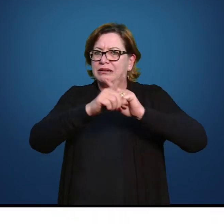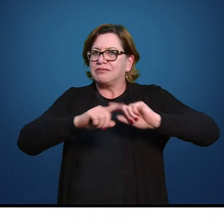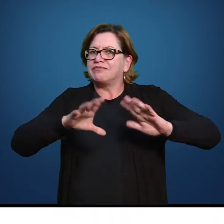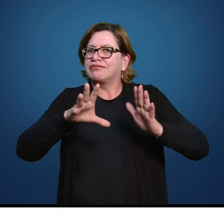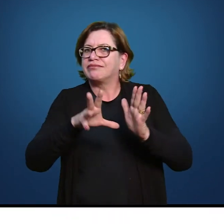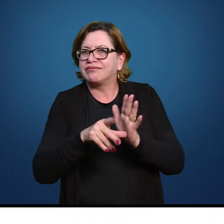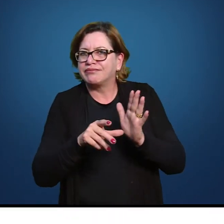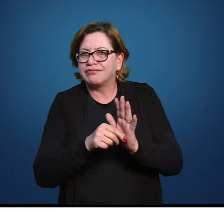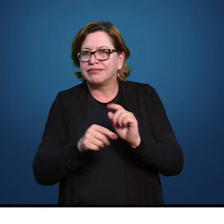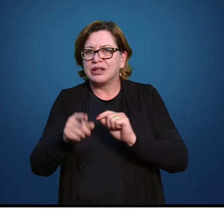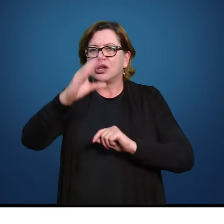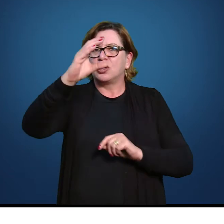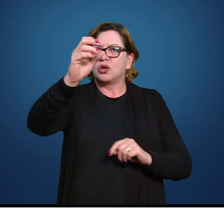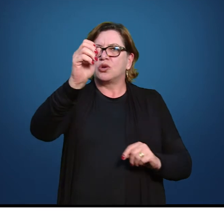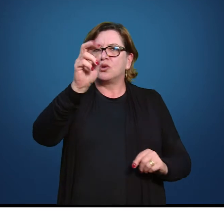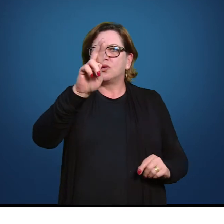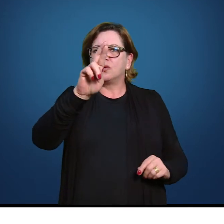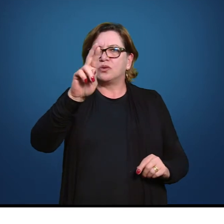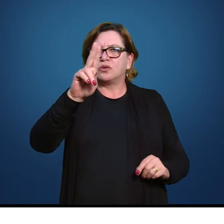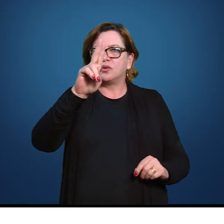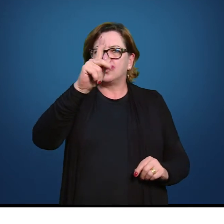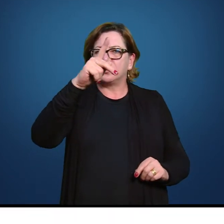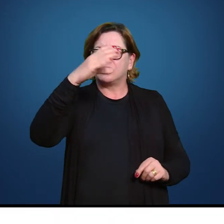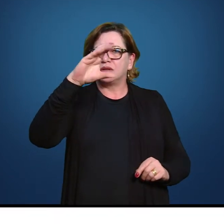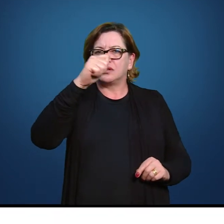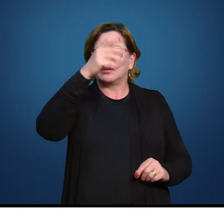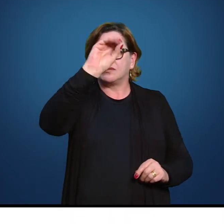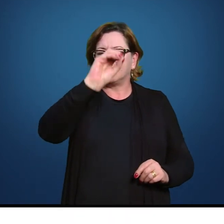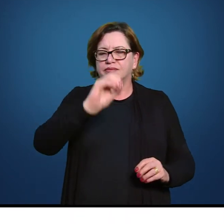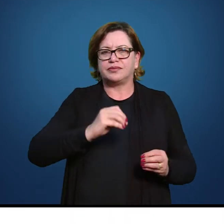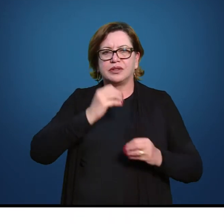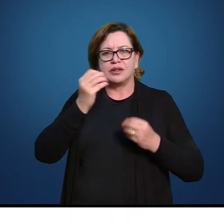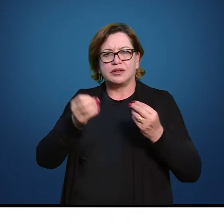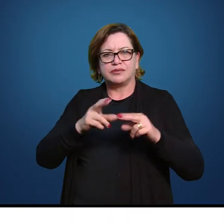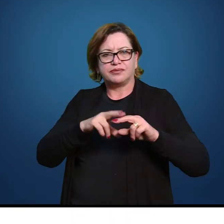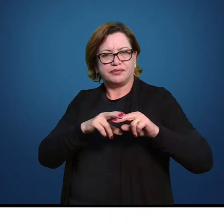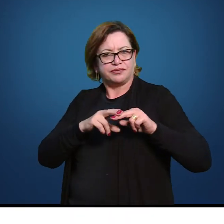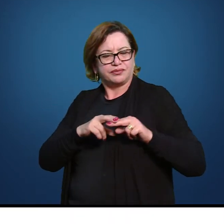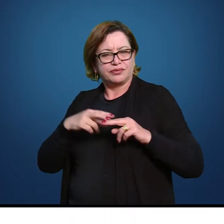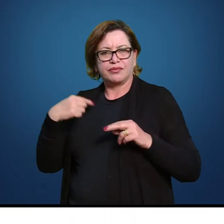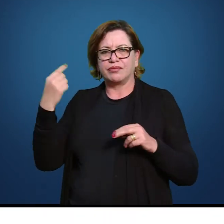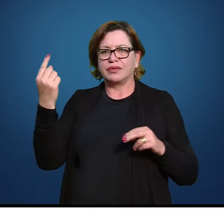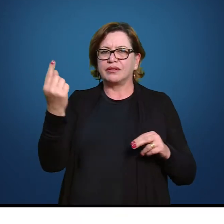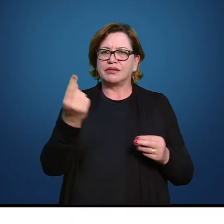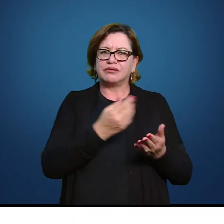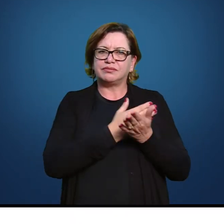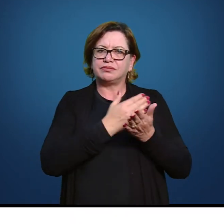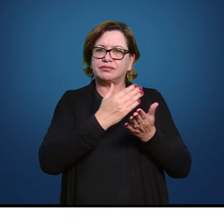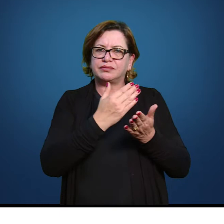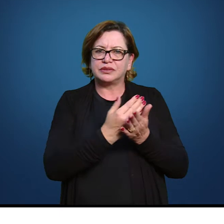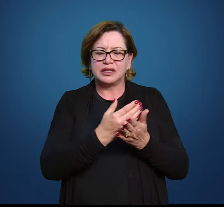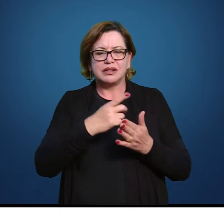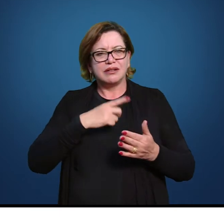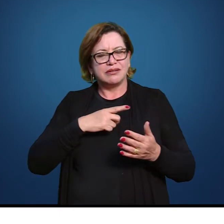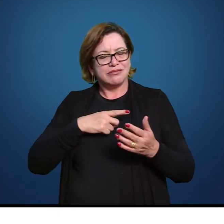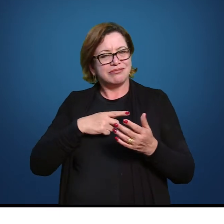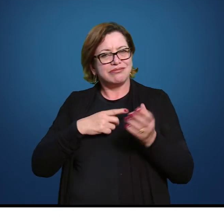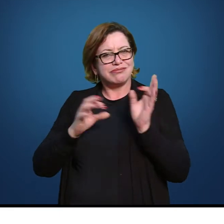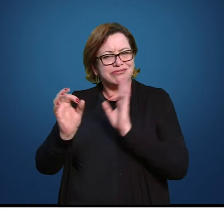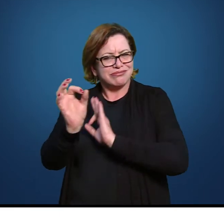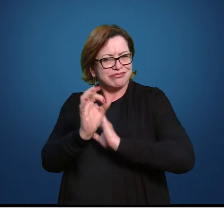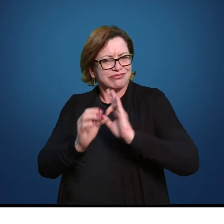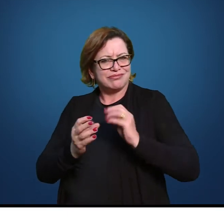corrupção, não ser conivente com os processos corruptivos. Com isso, nós começamos a ter uma gestão